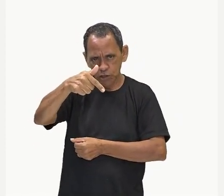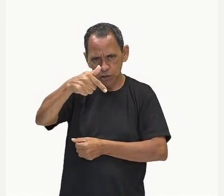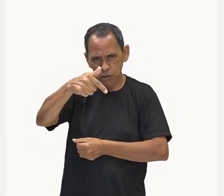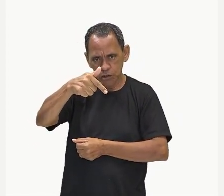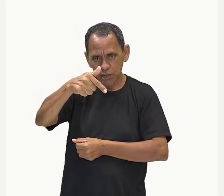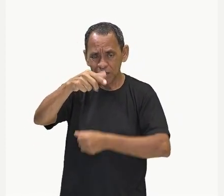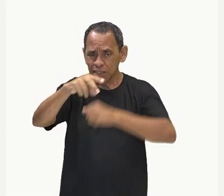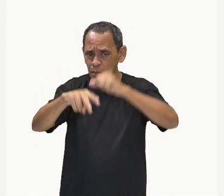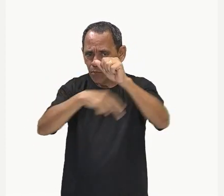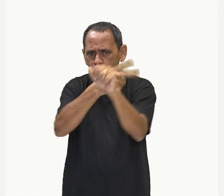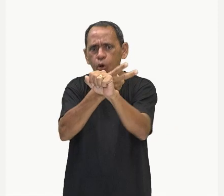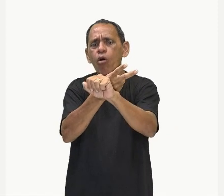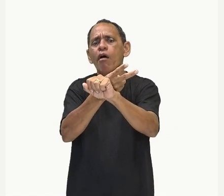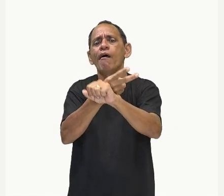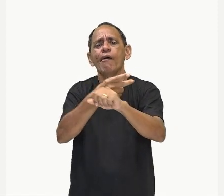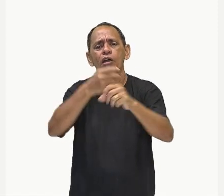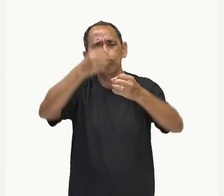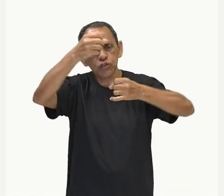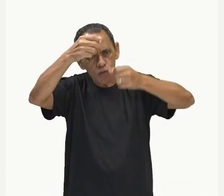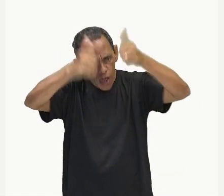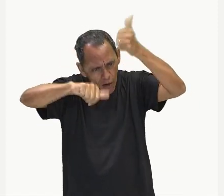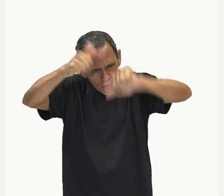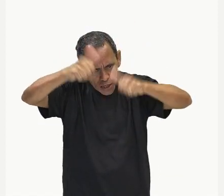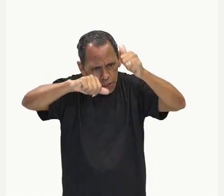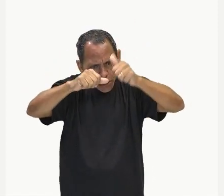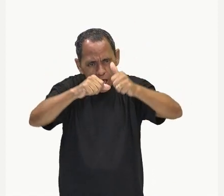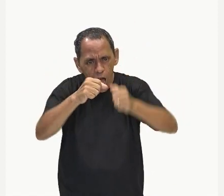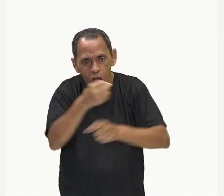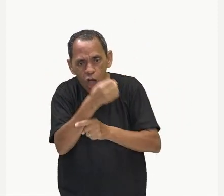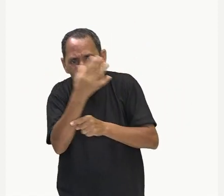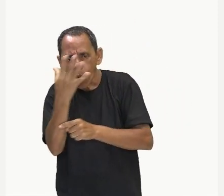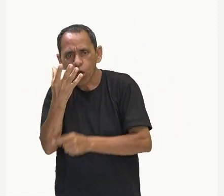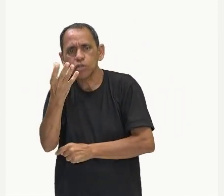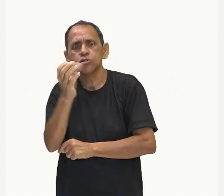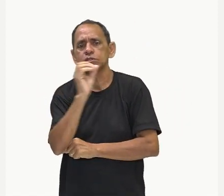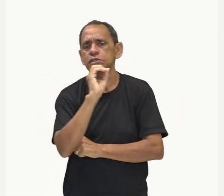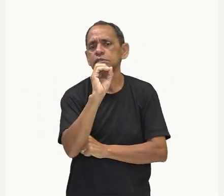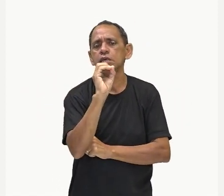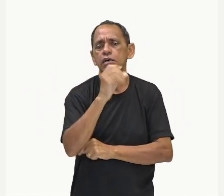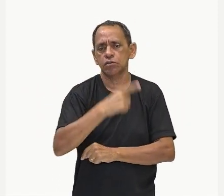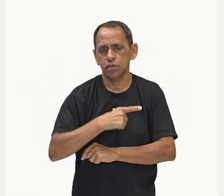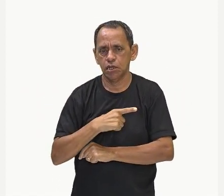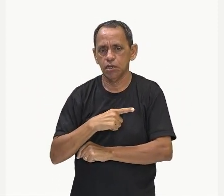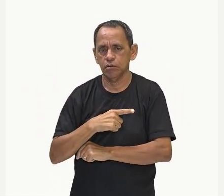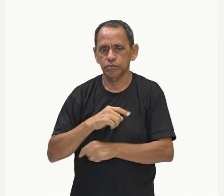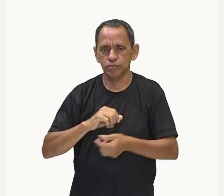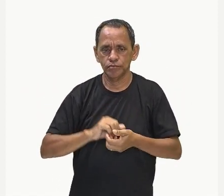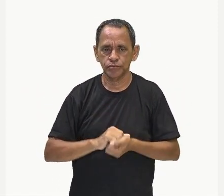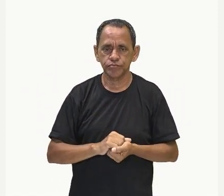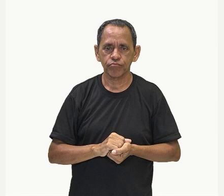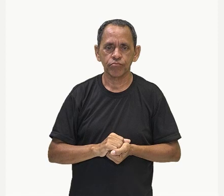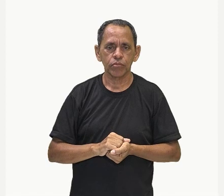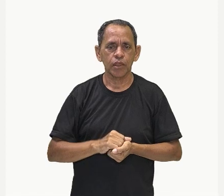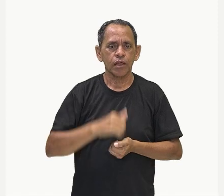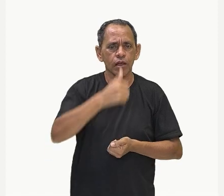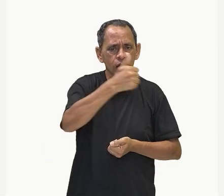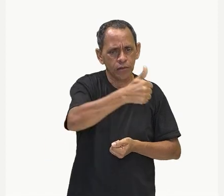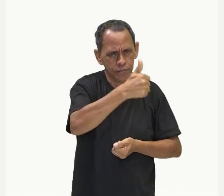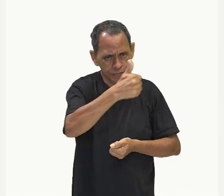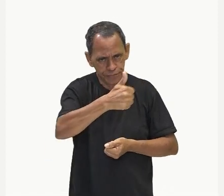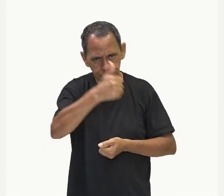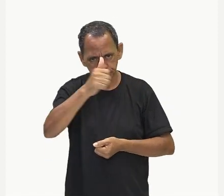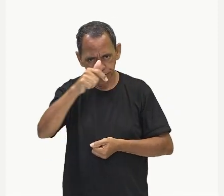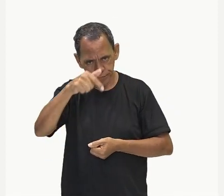7. 117. E vamos continuar fazendo a mesma coisa, ó. Aqui é décimo, que é